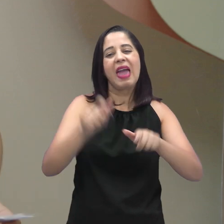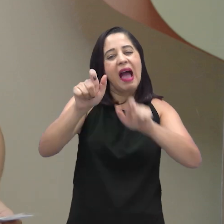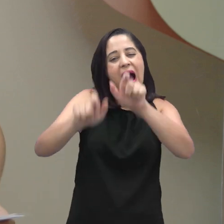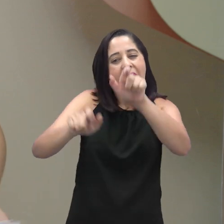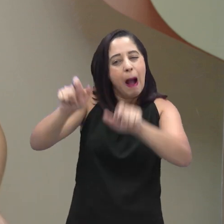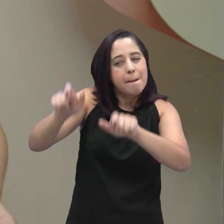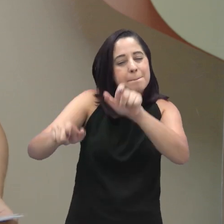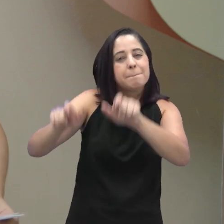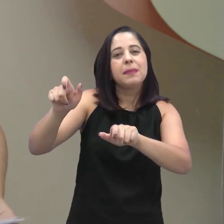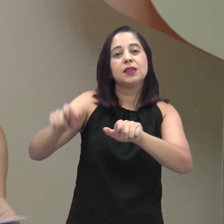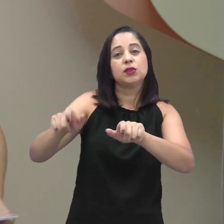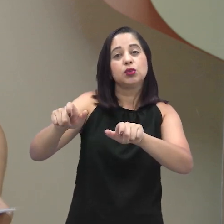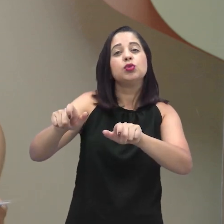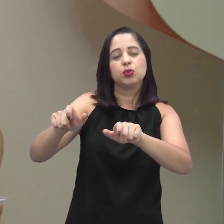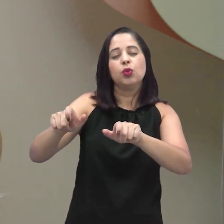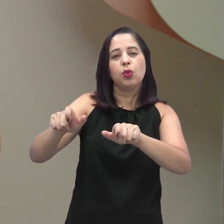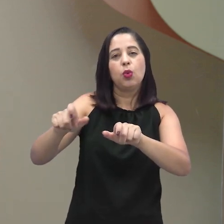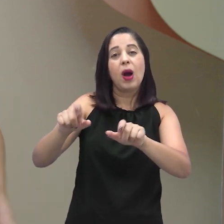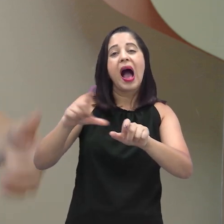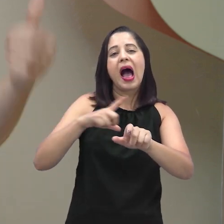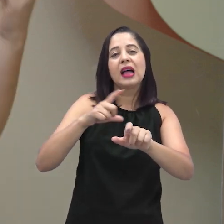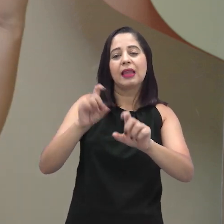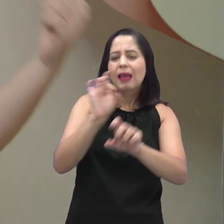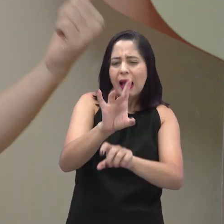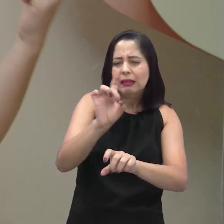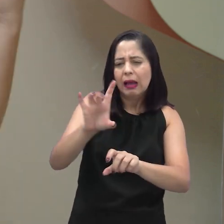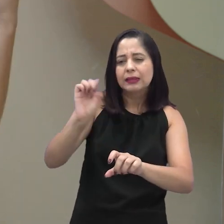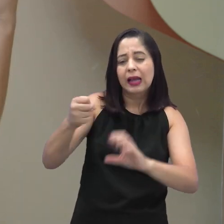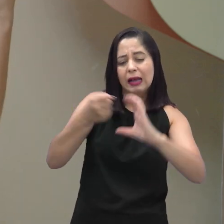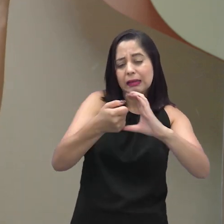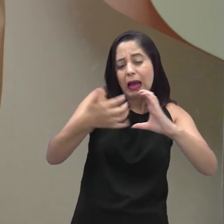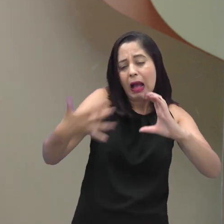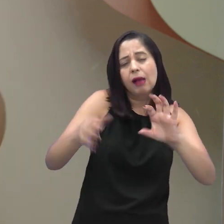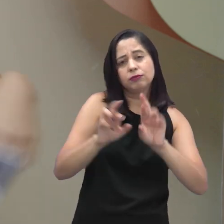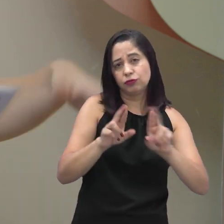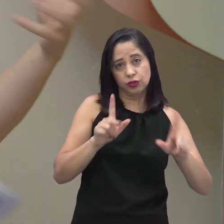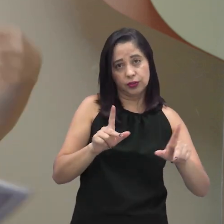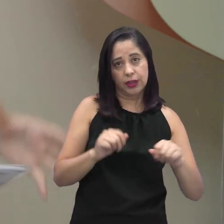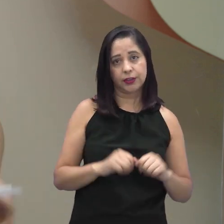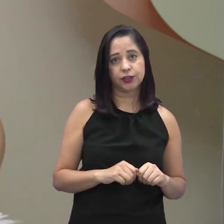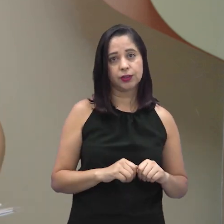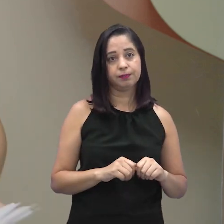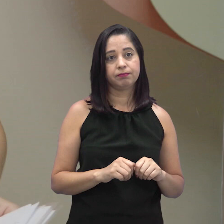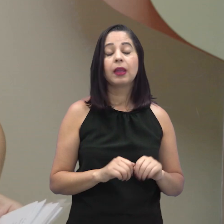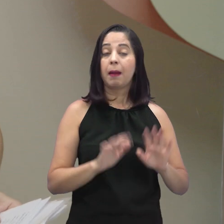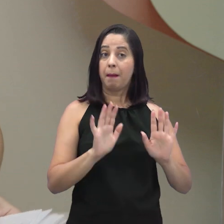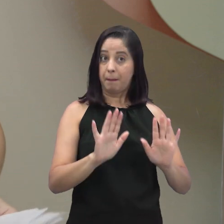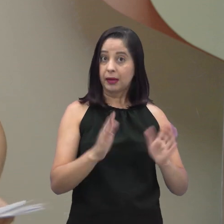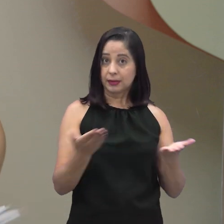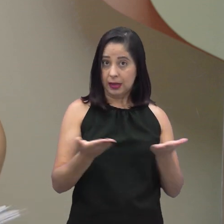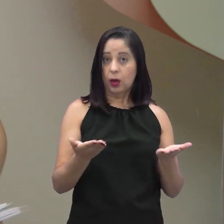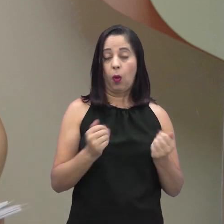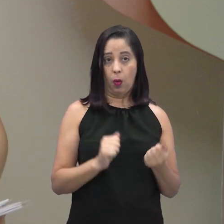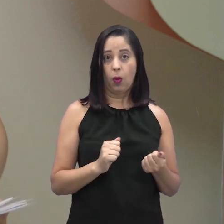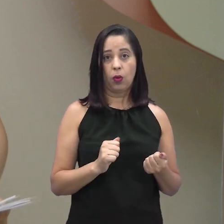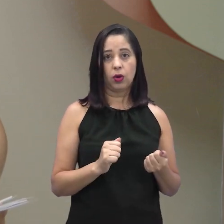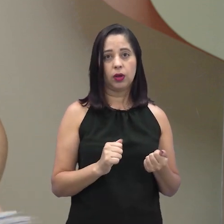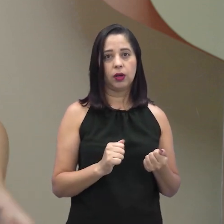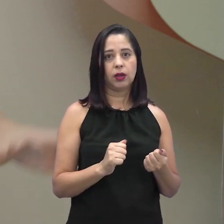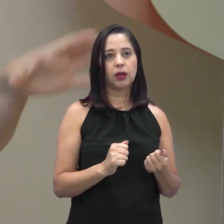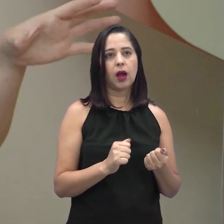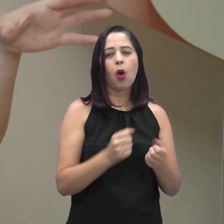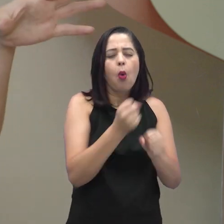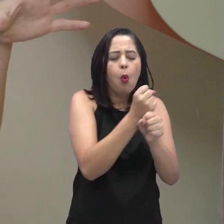peso muito grande. Mas é engraçado a gente pensar, né? A gente acabou de viver aí, né, uma virada de ano, a gente está no começo de